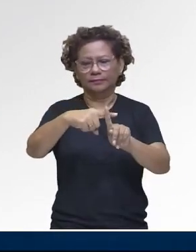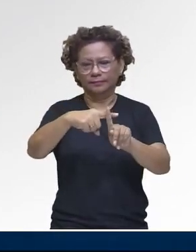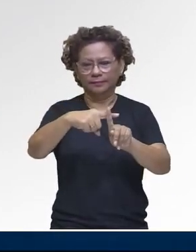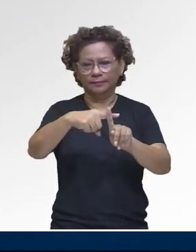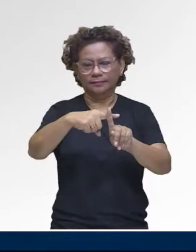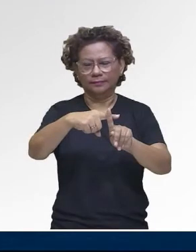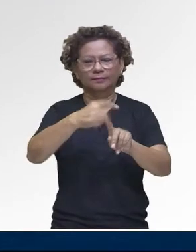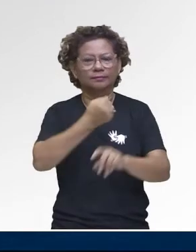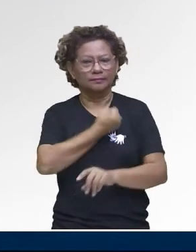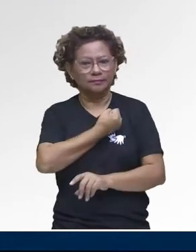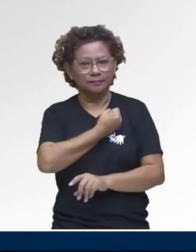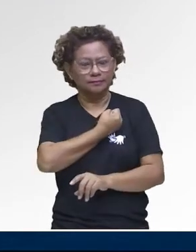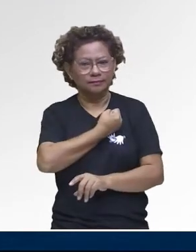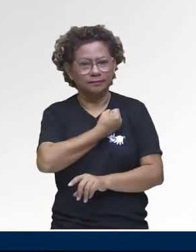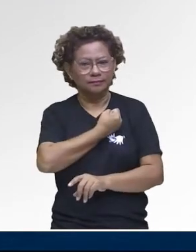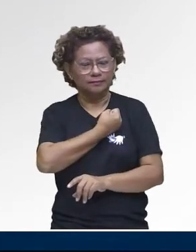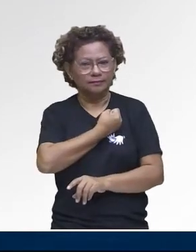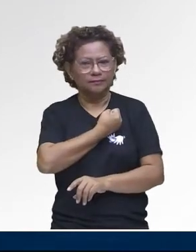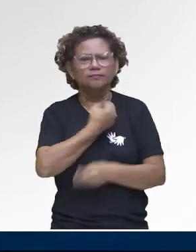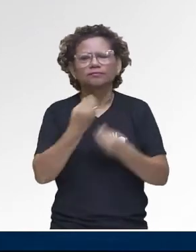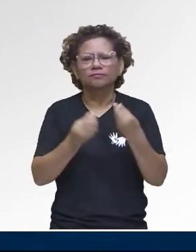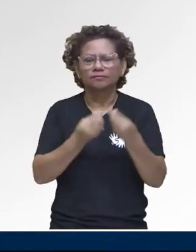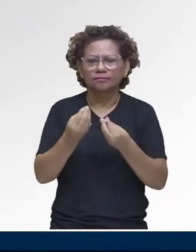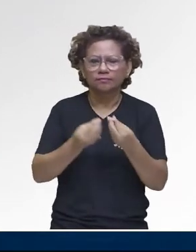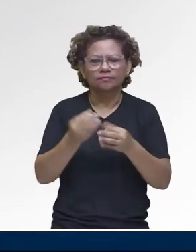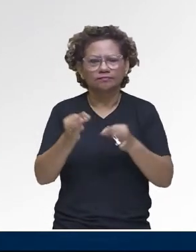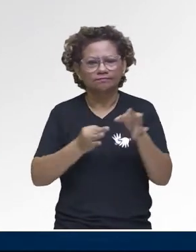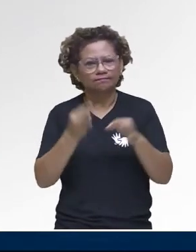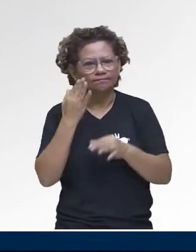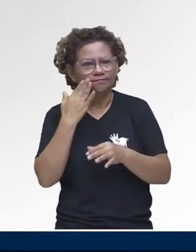Vamos visualizar como é o algoritmo de resolução. Então acompanhem.